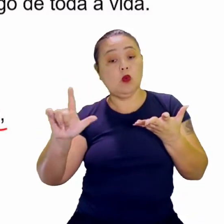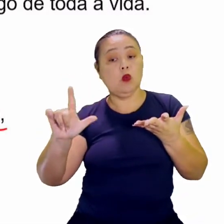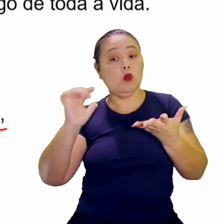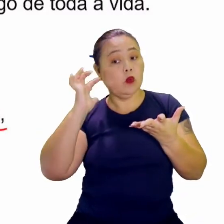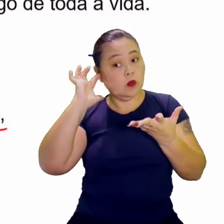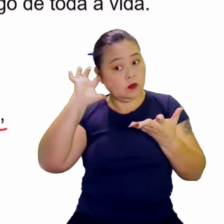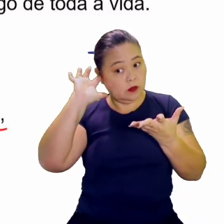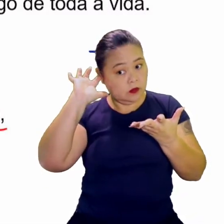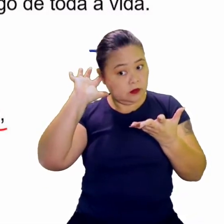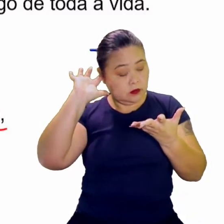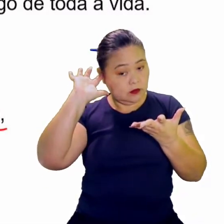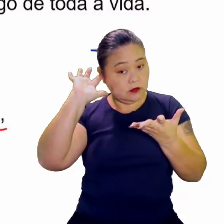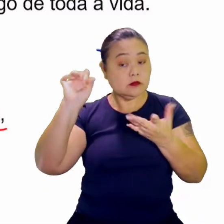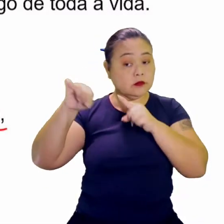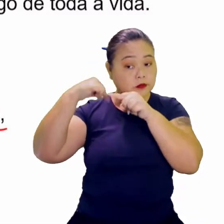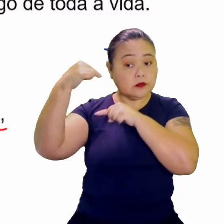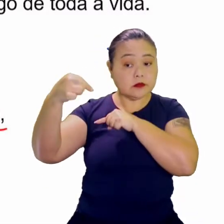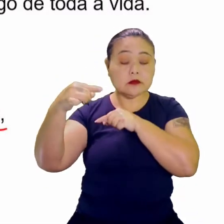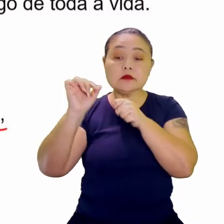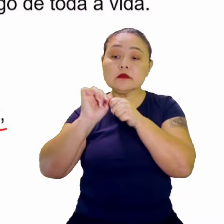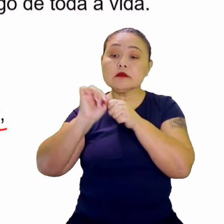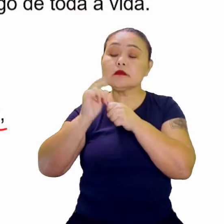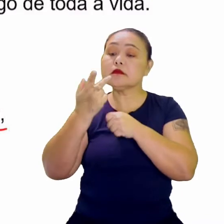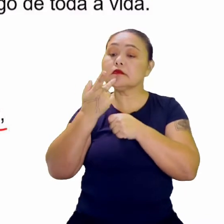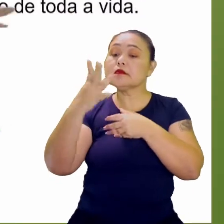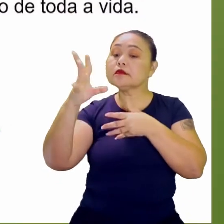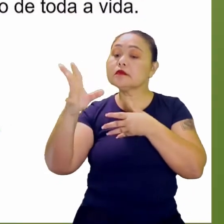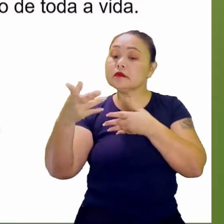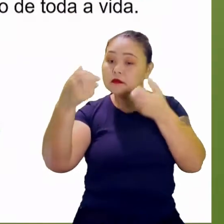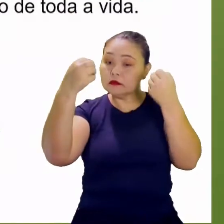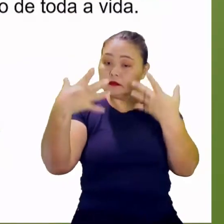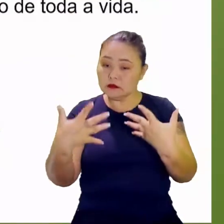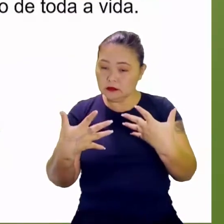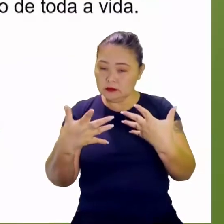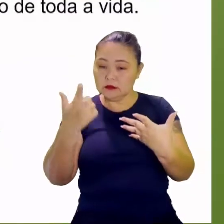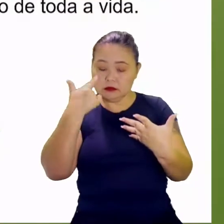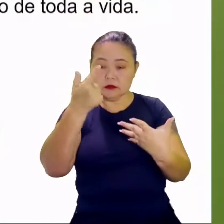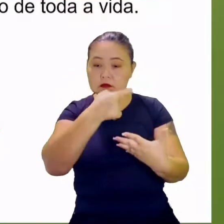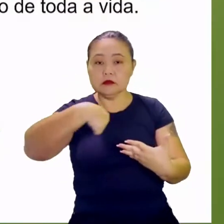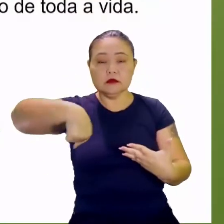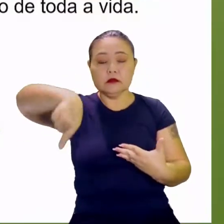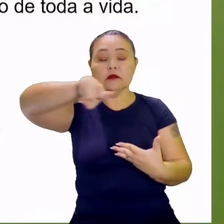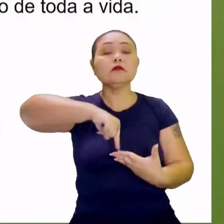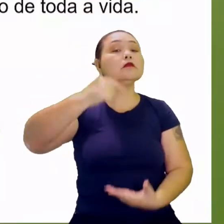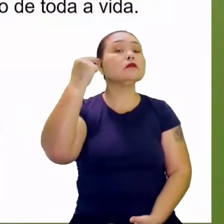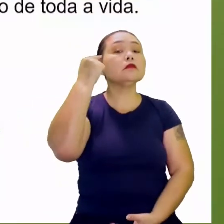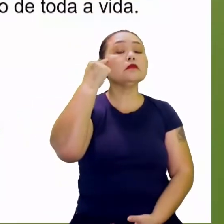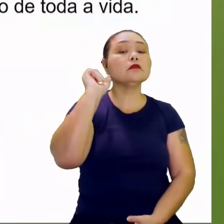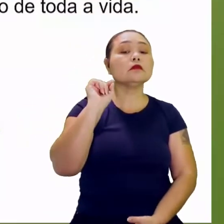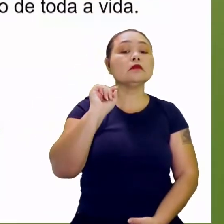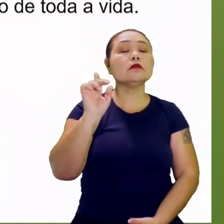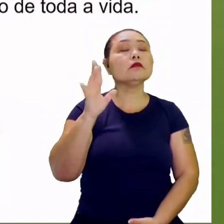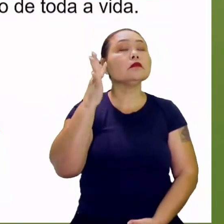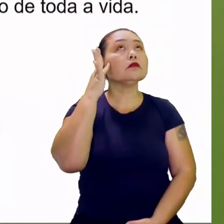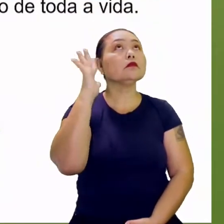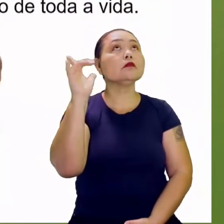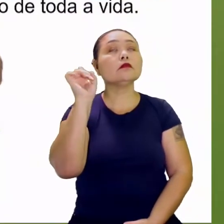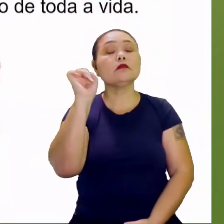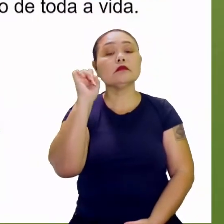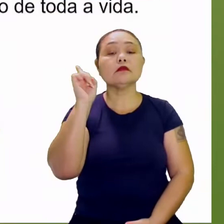de eu seguir para essa parte, eu quero só fazer um adendo aqui com você. Vamos aqui, vem comigo aqui para a gente refletir. Vamos imaginar